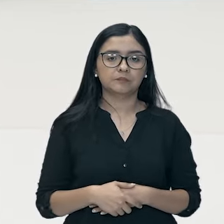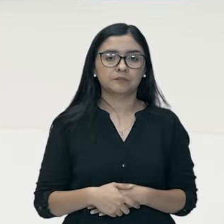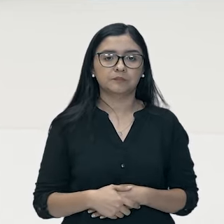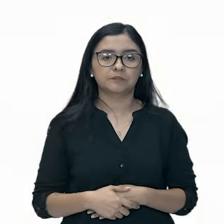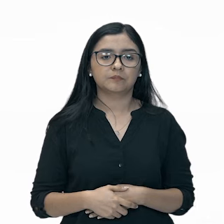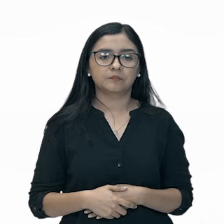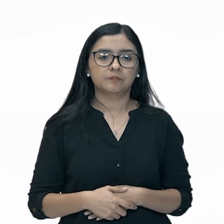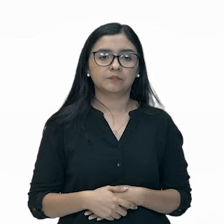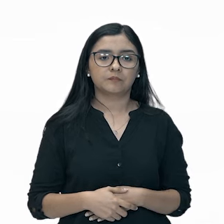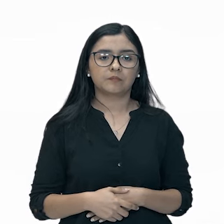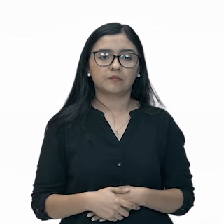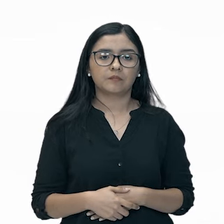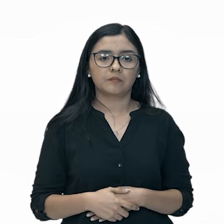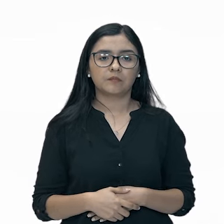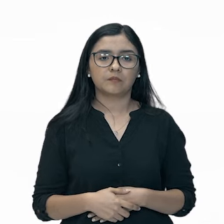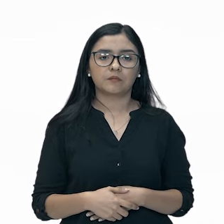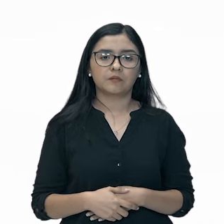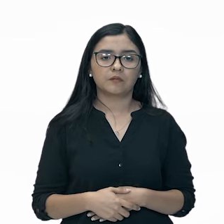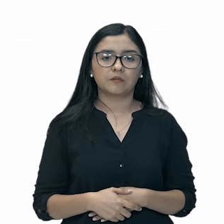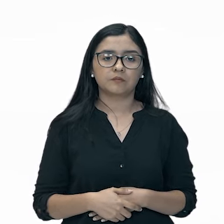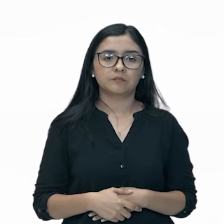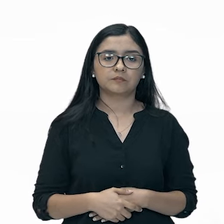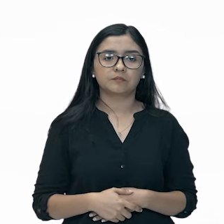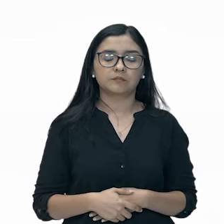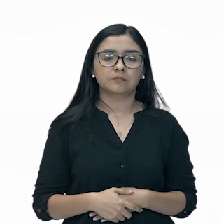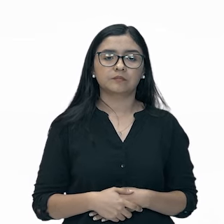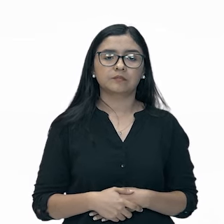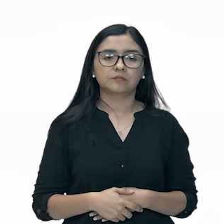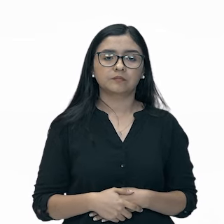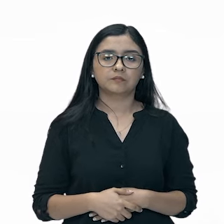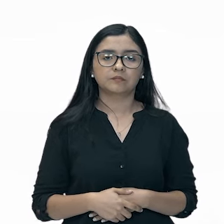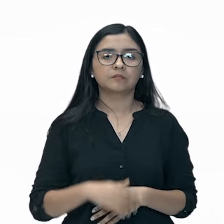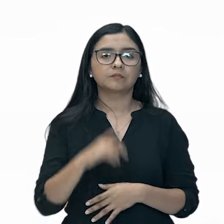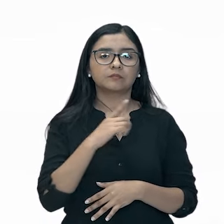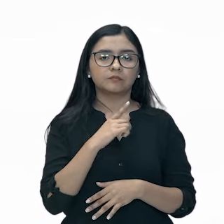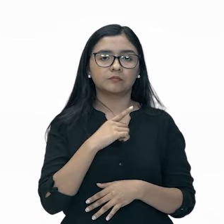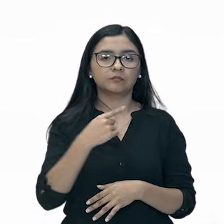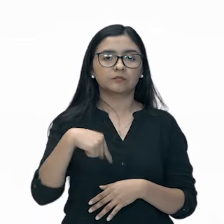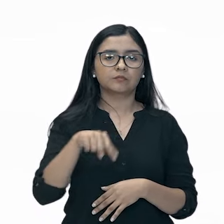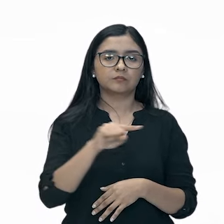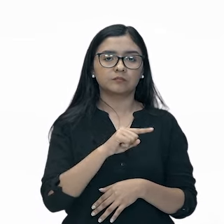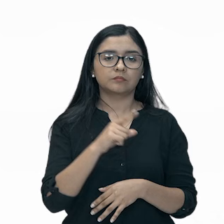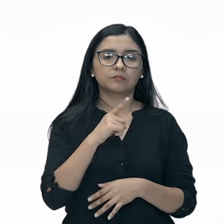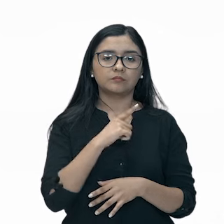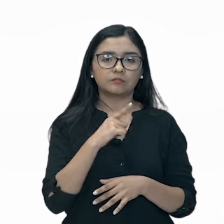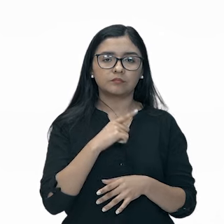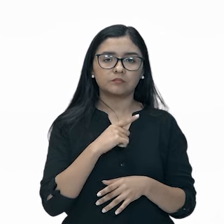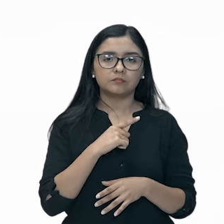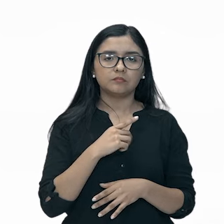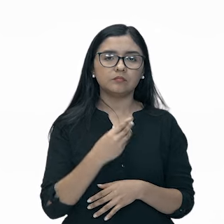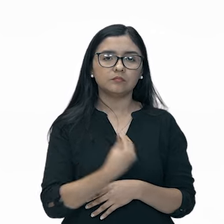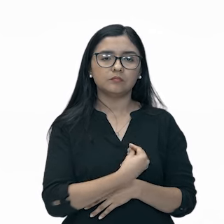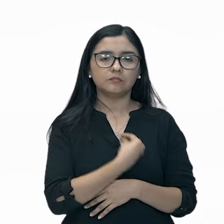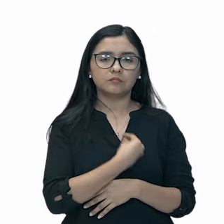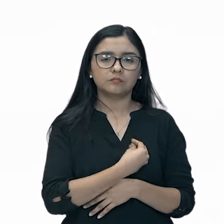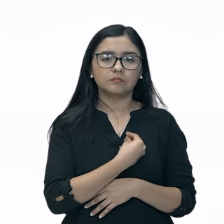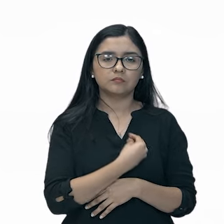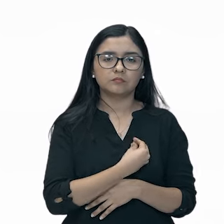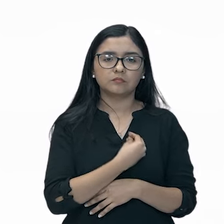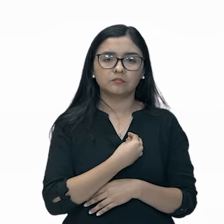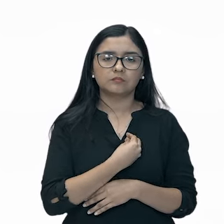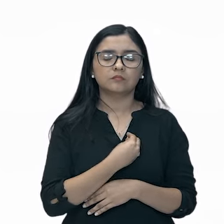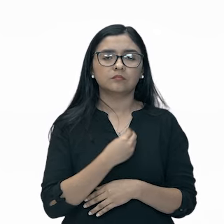nosso exemplo vejamos construirás os labirintos impermanentes que